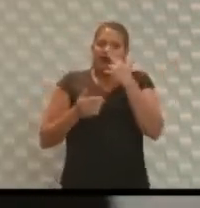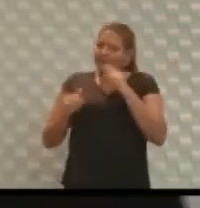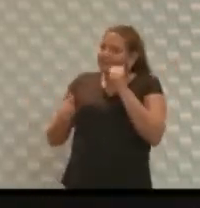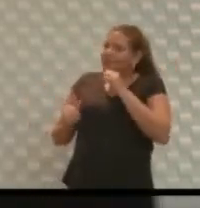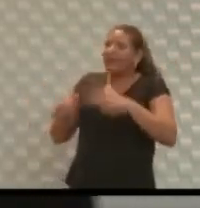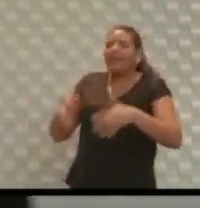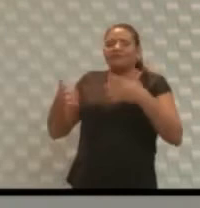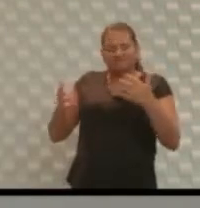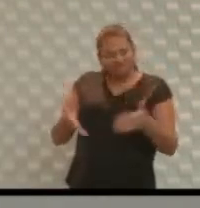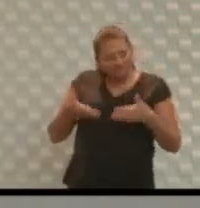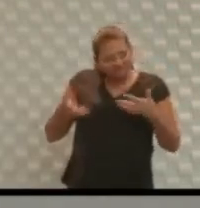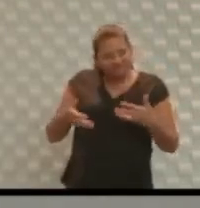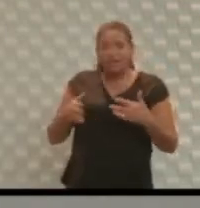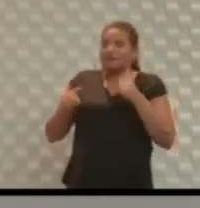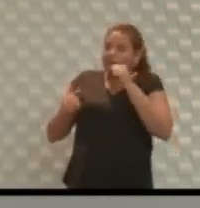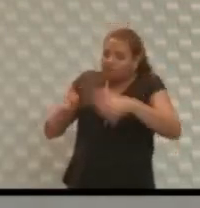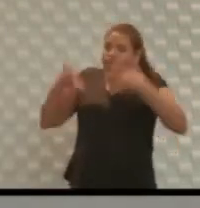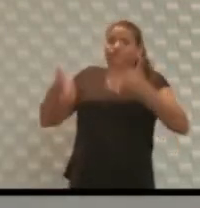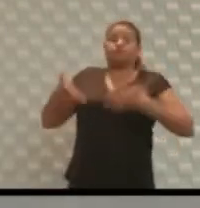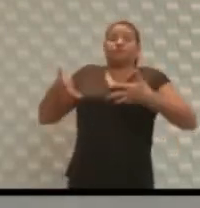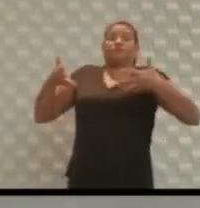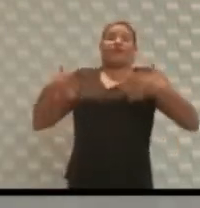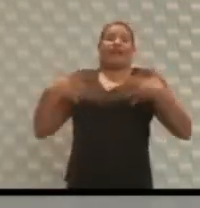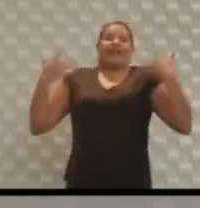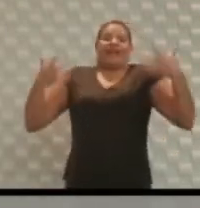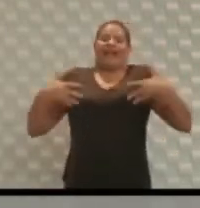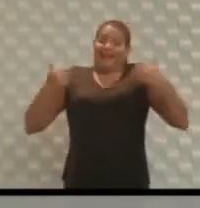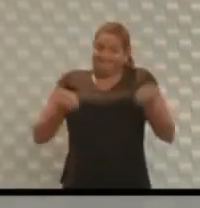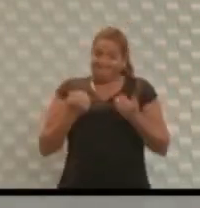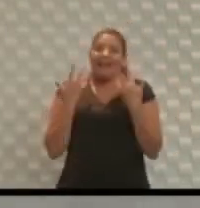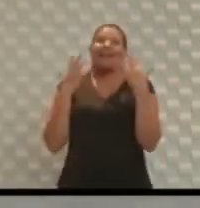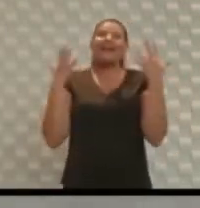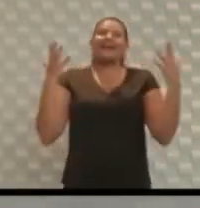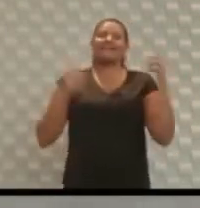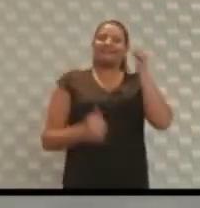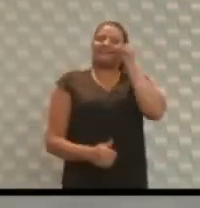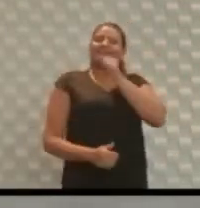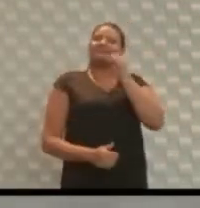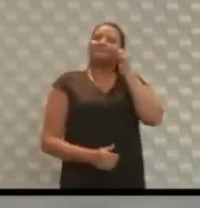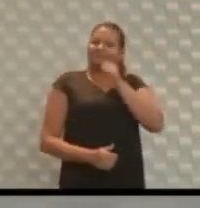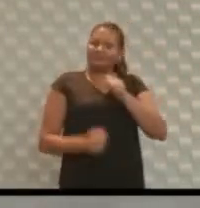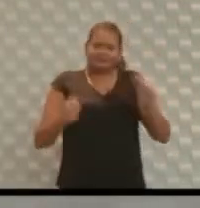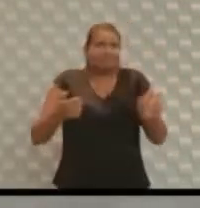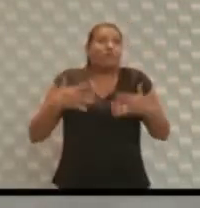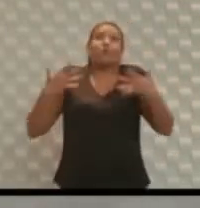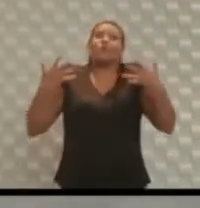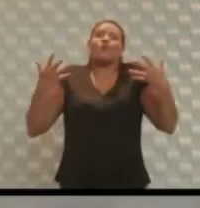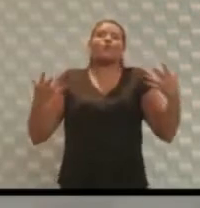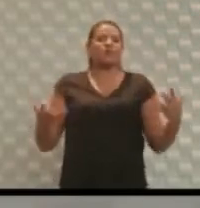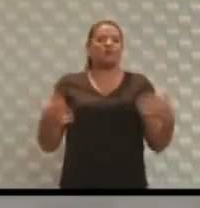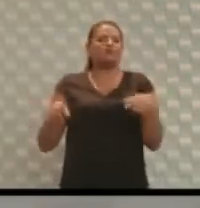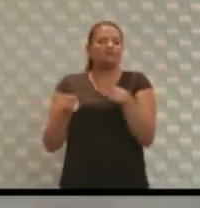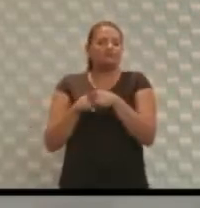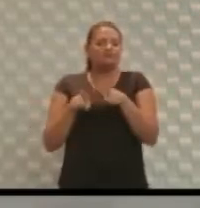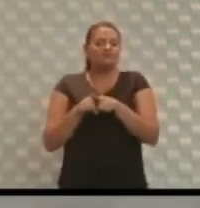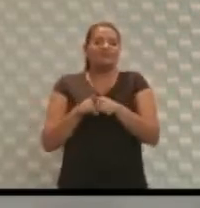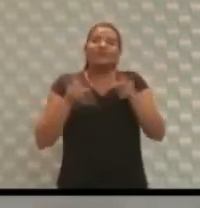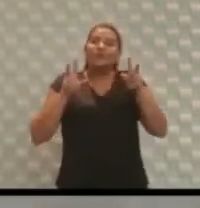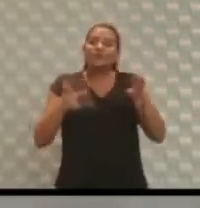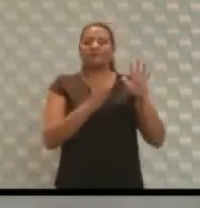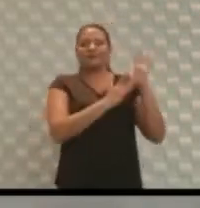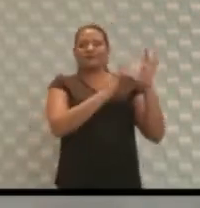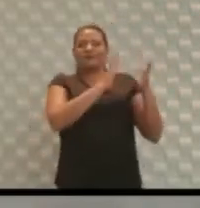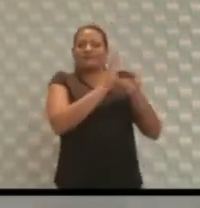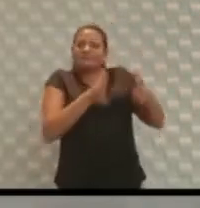lá em Efésios diz, ela ficará viçosa, sem ruga, sem mácula, assim como Jesus faz com a sua